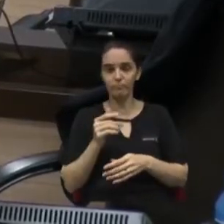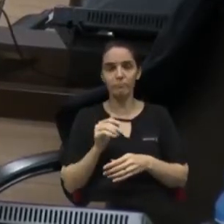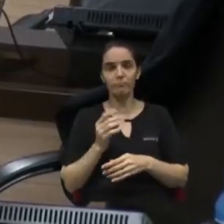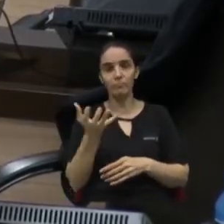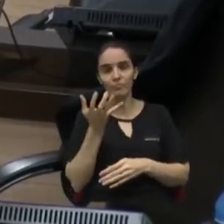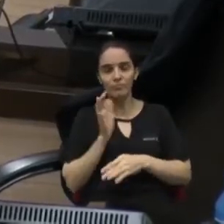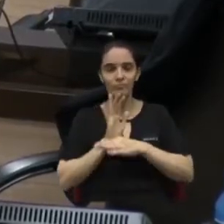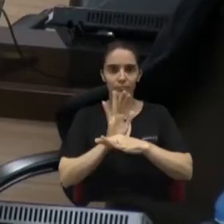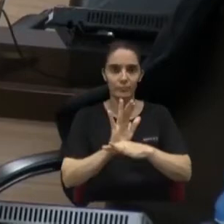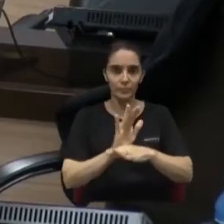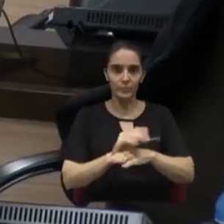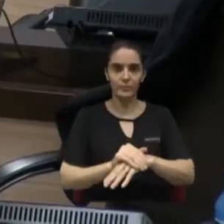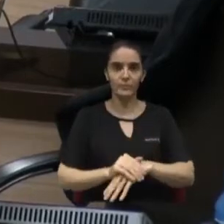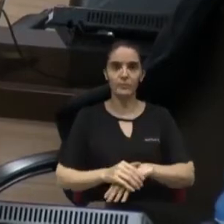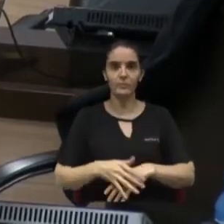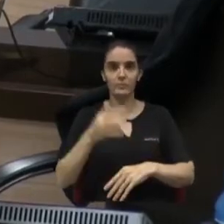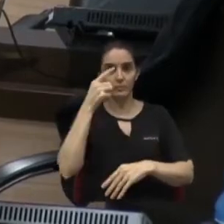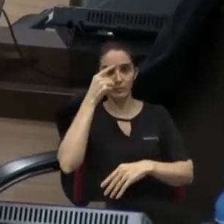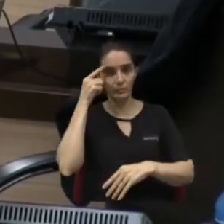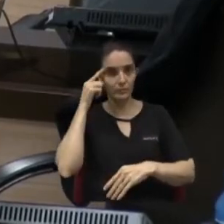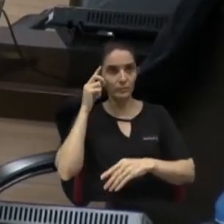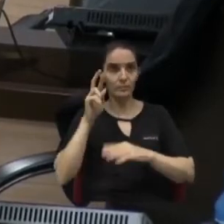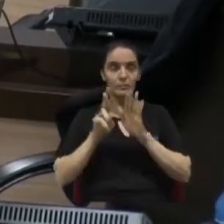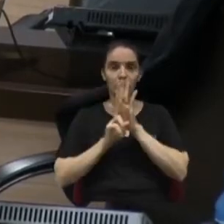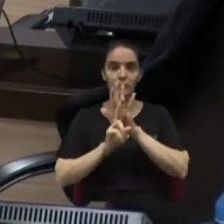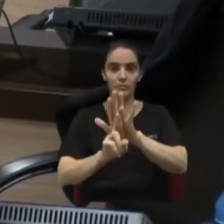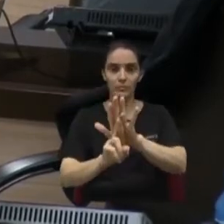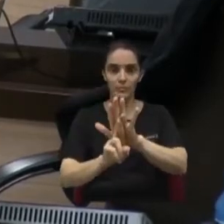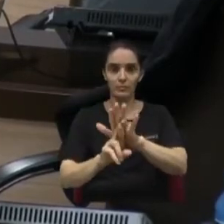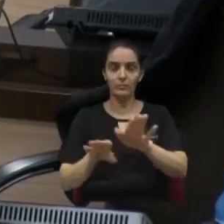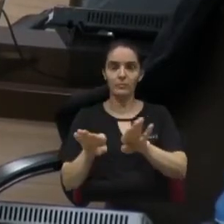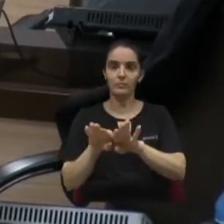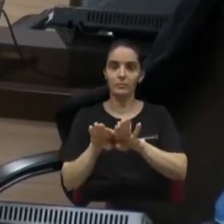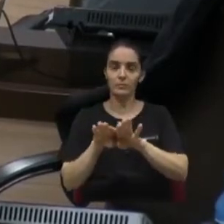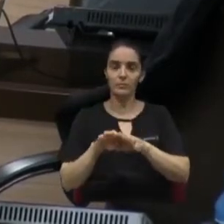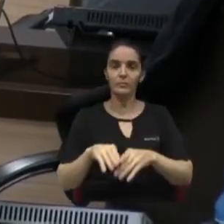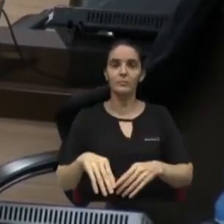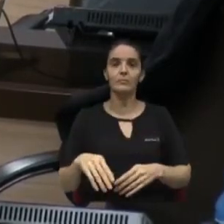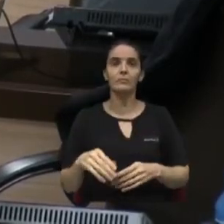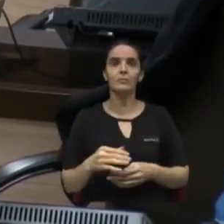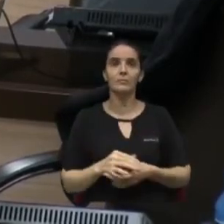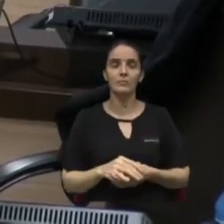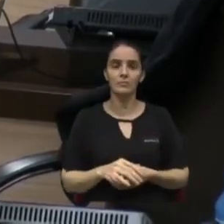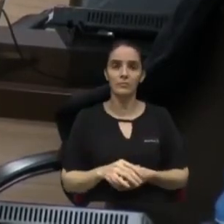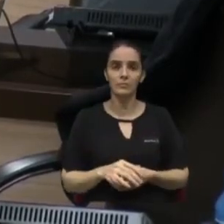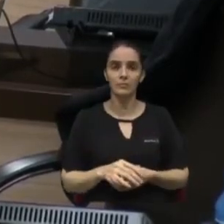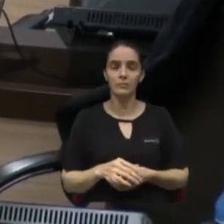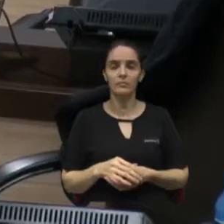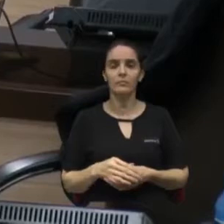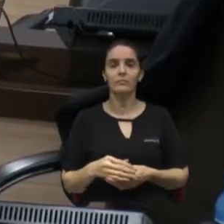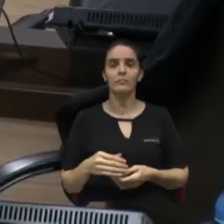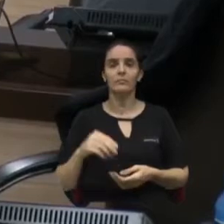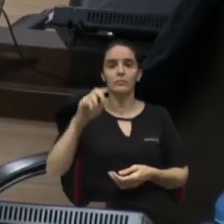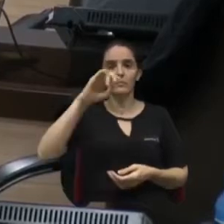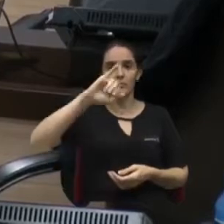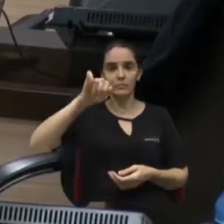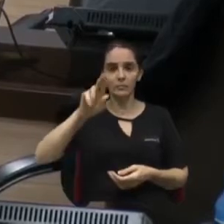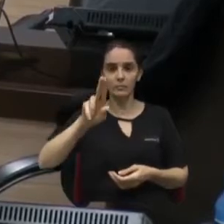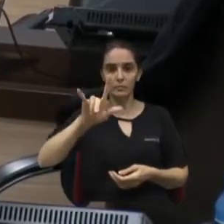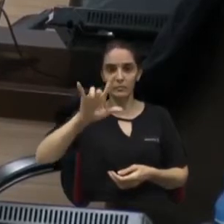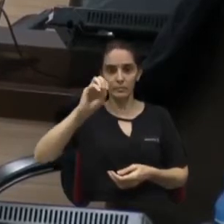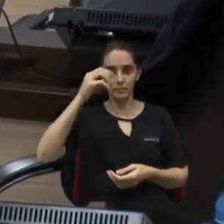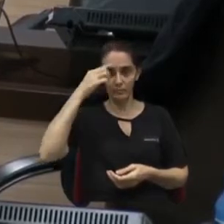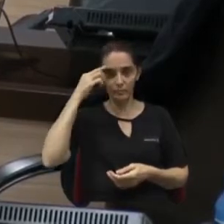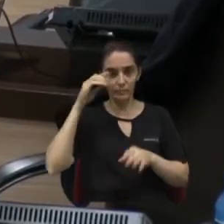no nome do Dr. Júlio, que foi o primeiro a fazer contato da parte do executivo ainda na quinta-feira, e na sexta de manhã, do Gil, que foi a